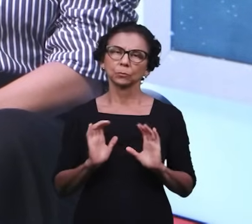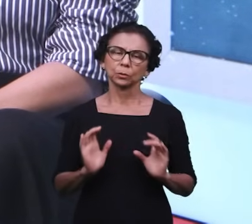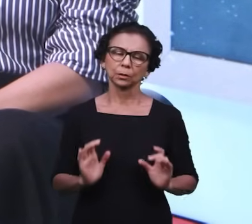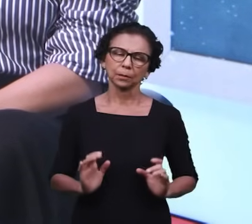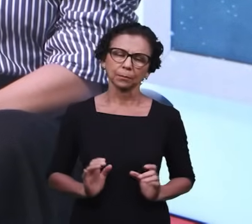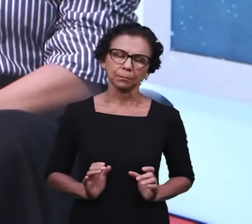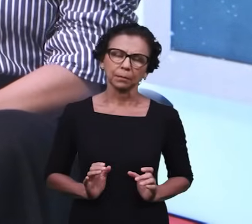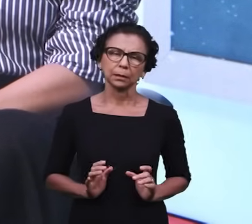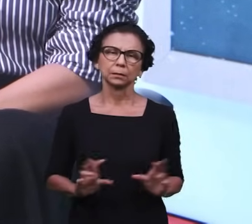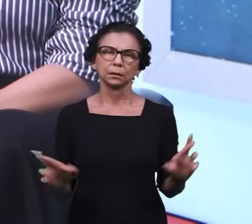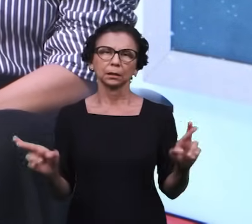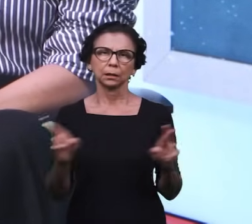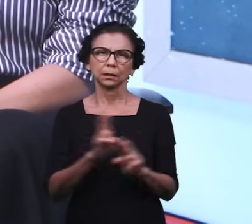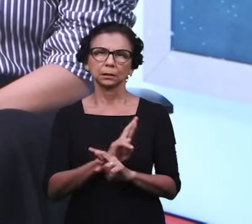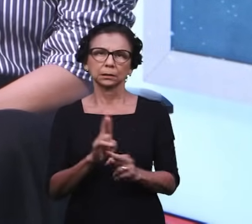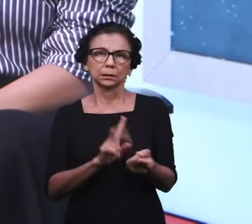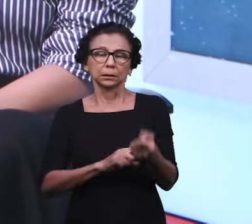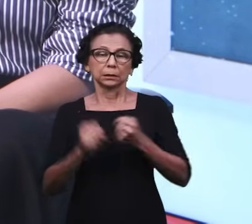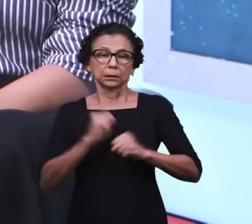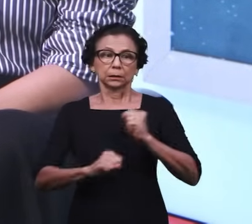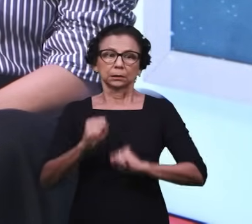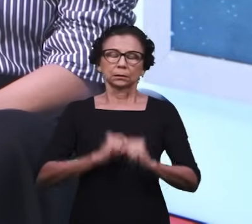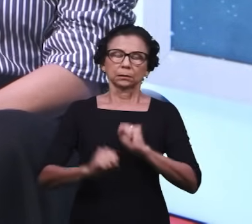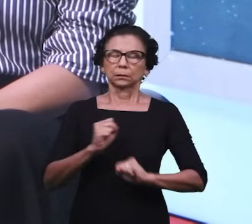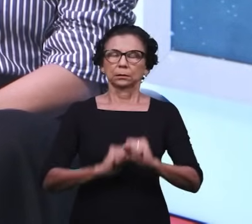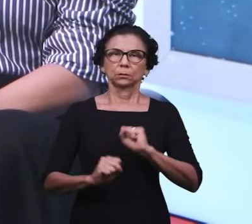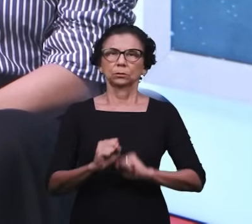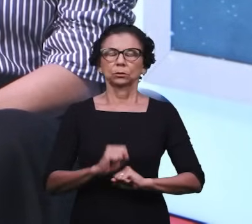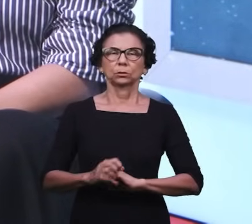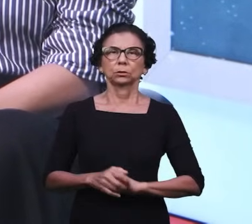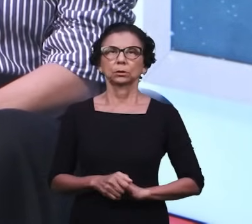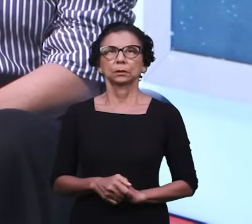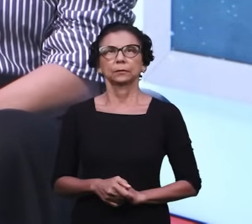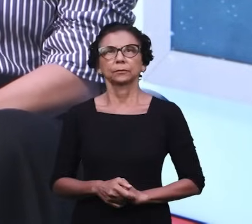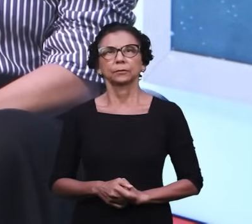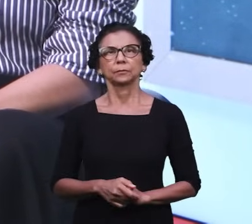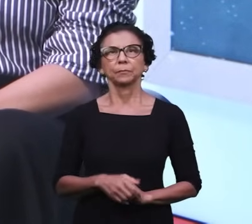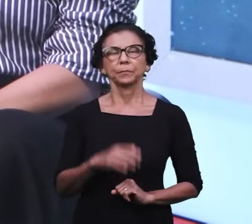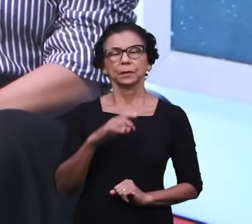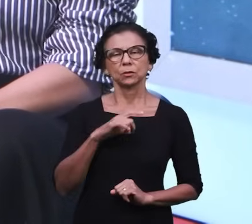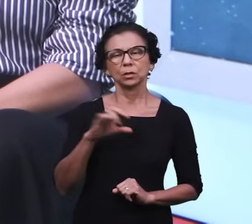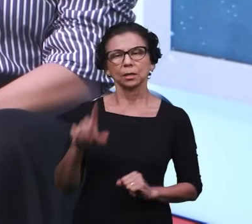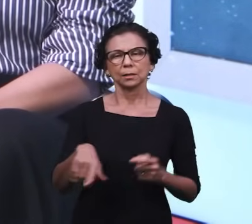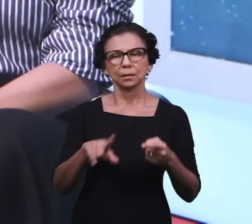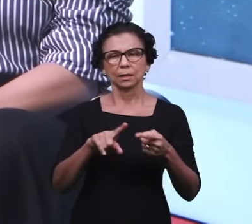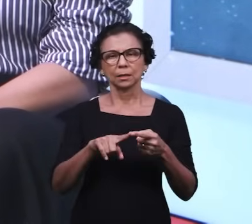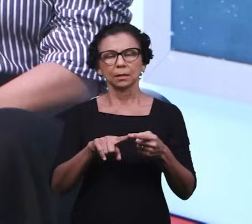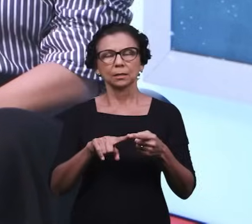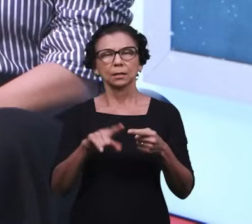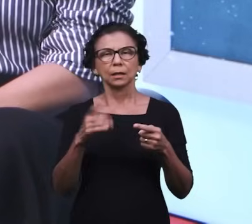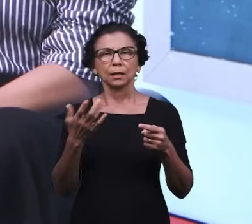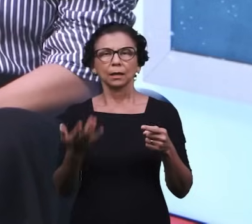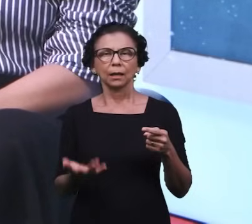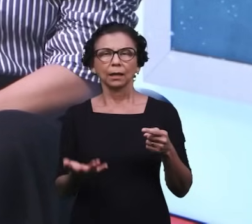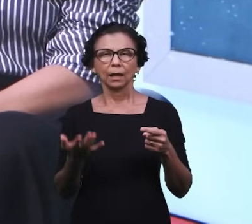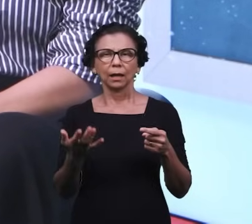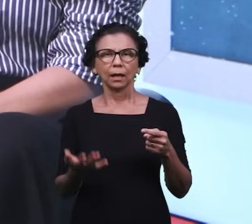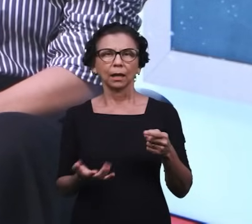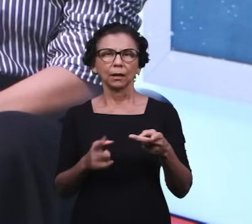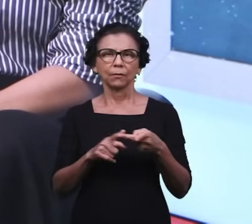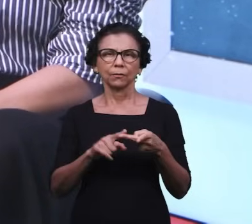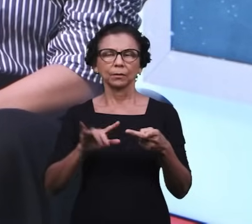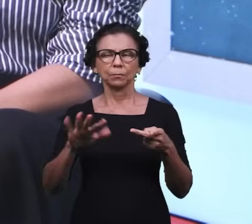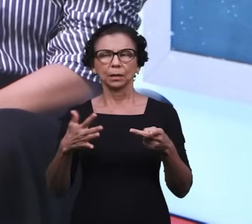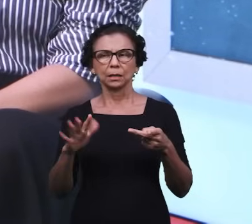Intensidades, e sim, nós tínhamos uma designação anterior que era o leve, moderado e o grave. Agora nós já